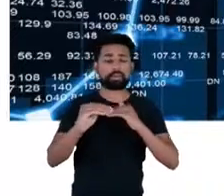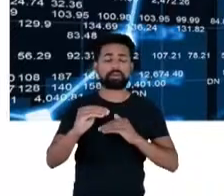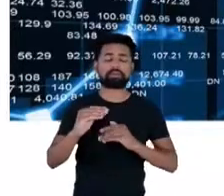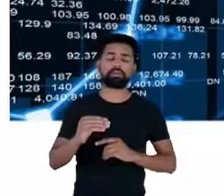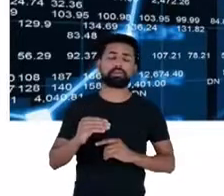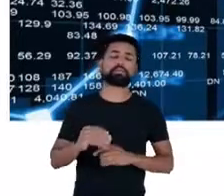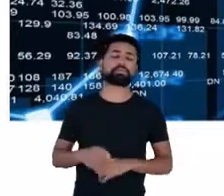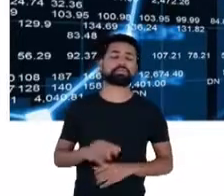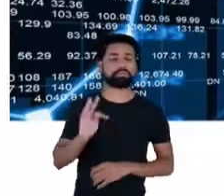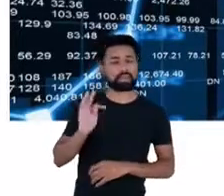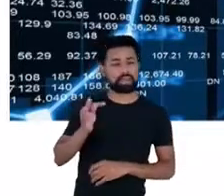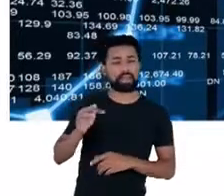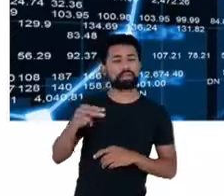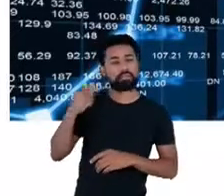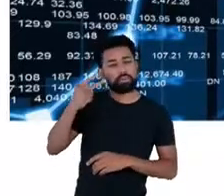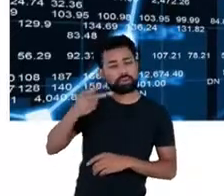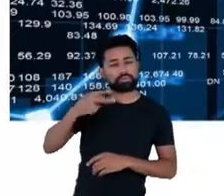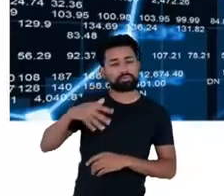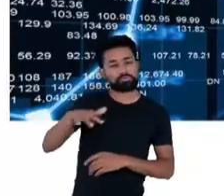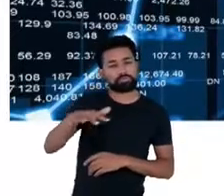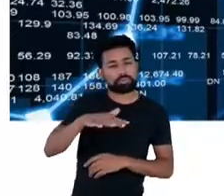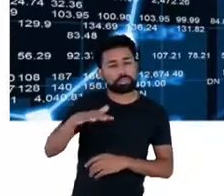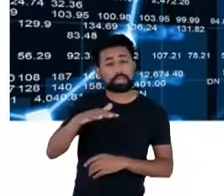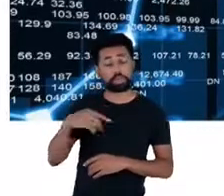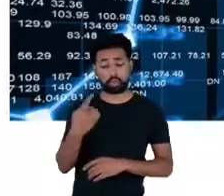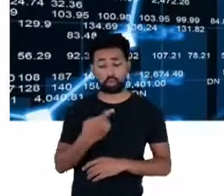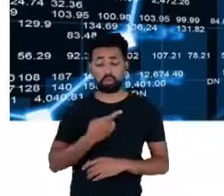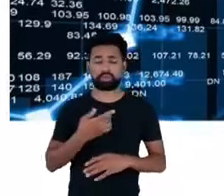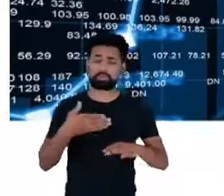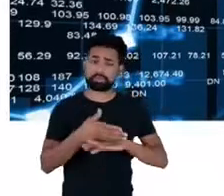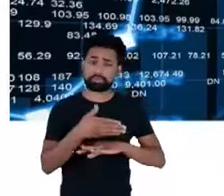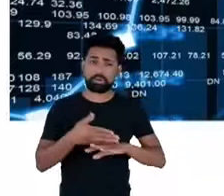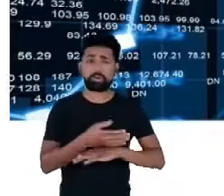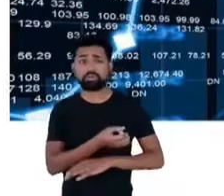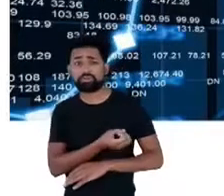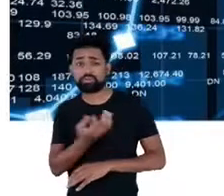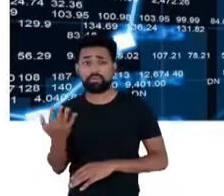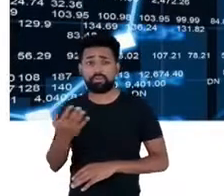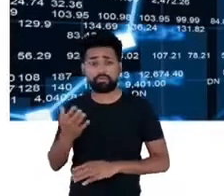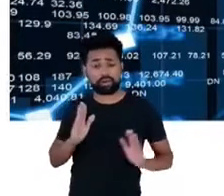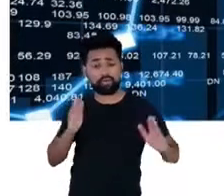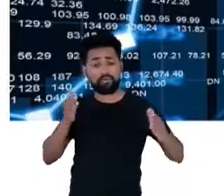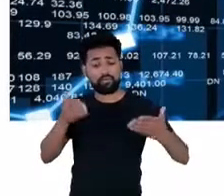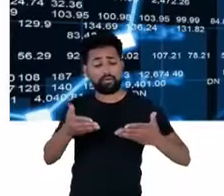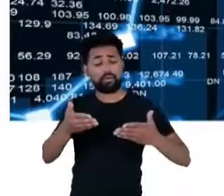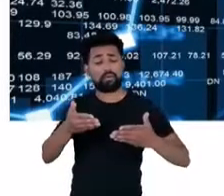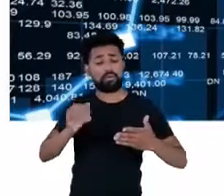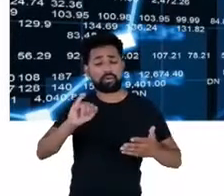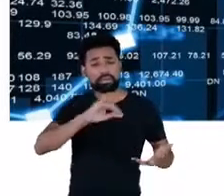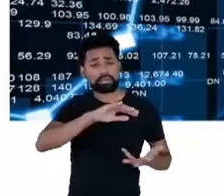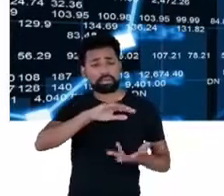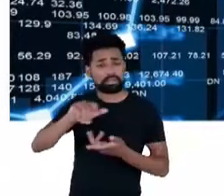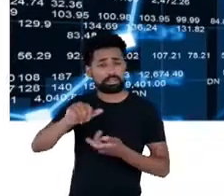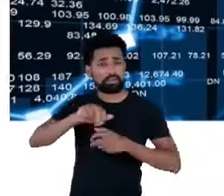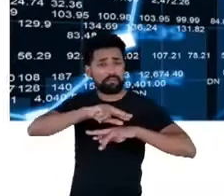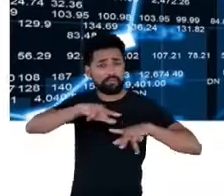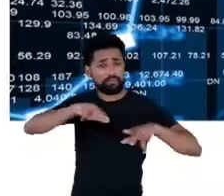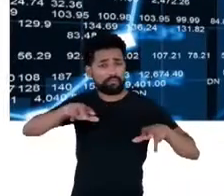Então, participamos muito em muitos fóruns internacionais, na ISO, na ISC e em todos os outros